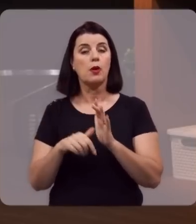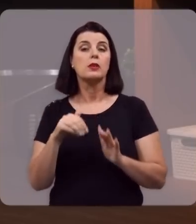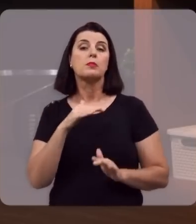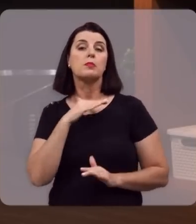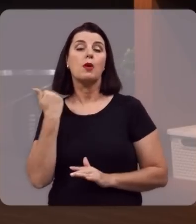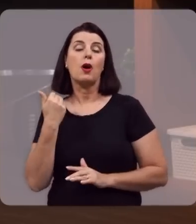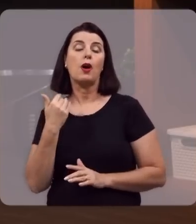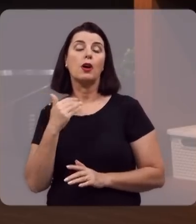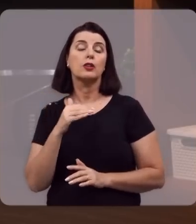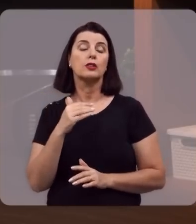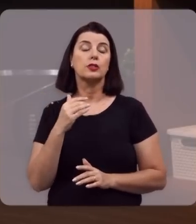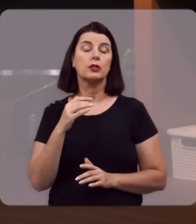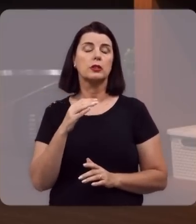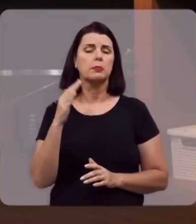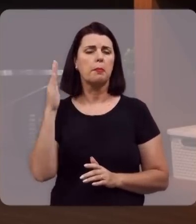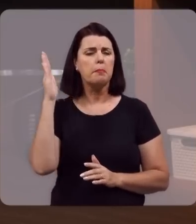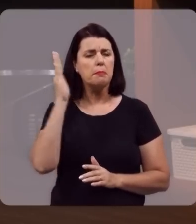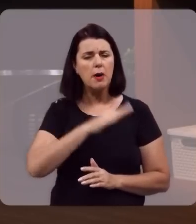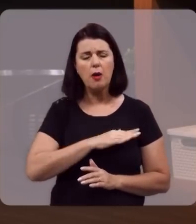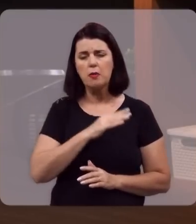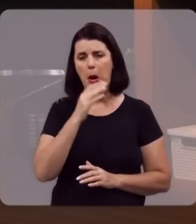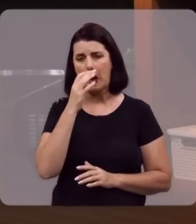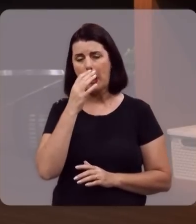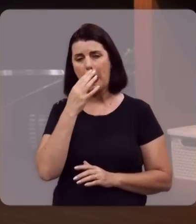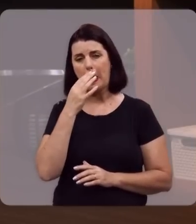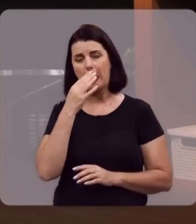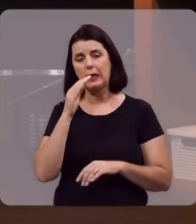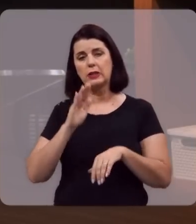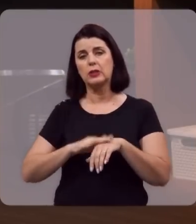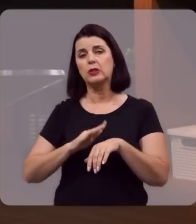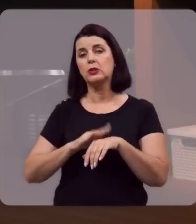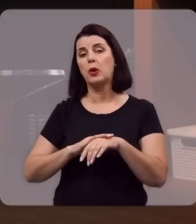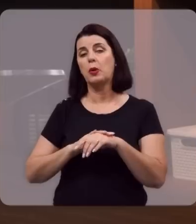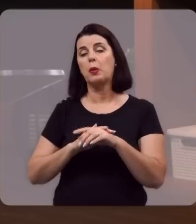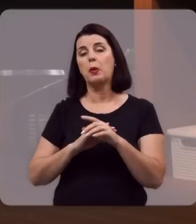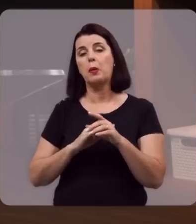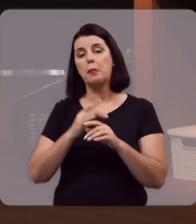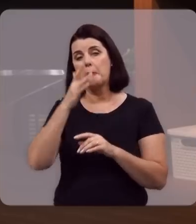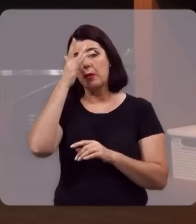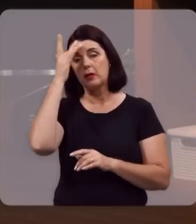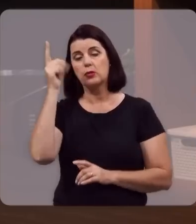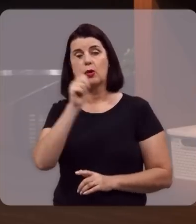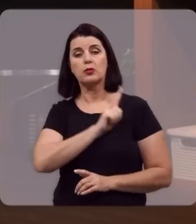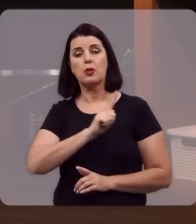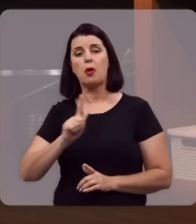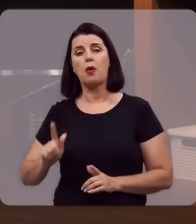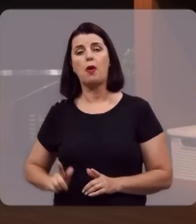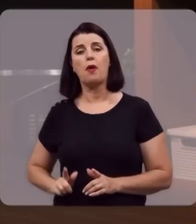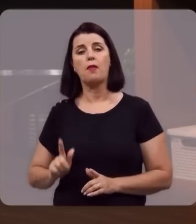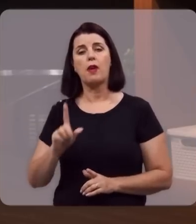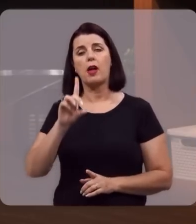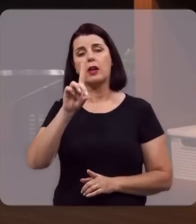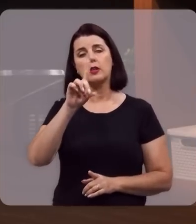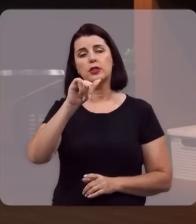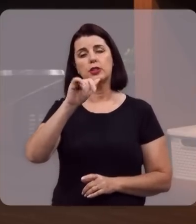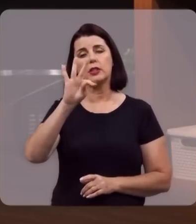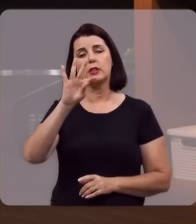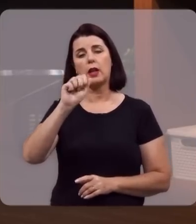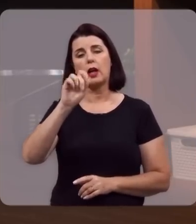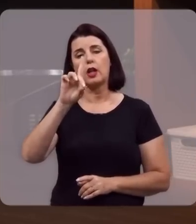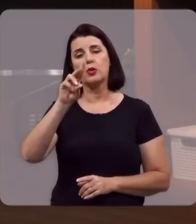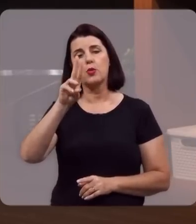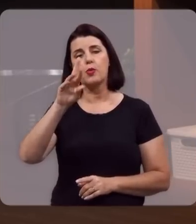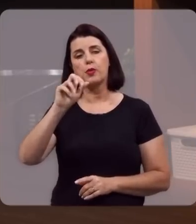crudelíssimas, sob as mãos dos regimes totalitários, comunistas, fascistas, que